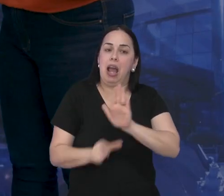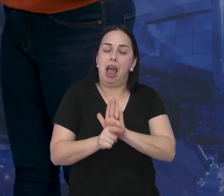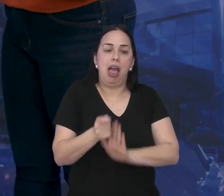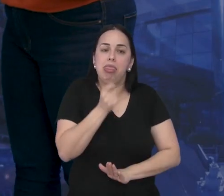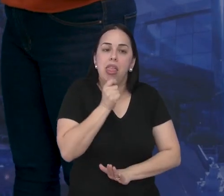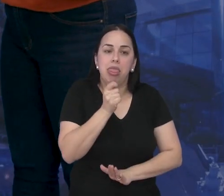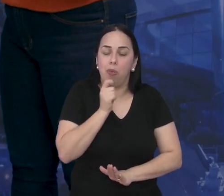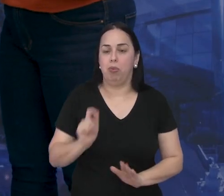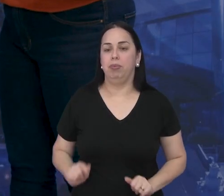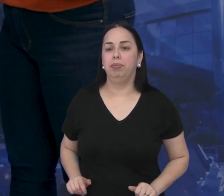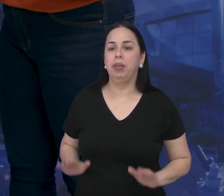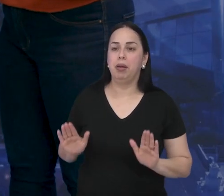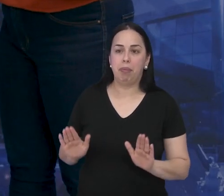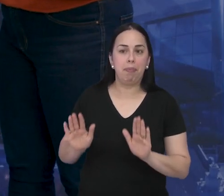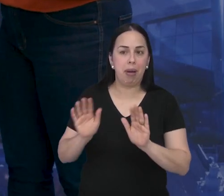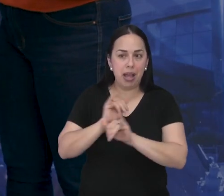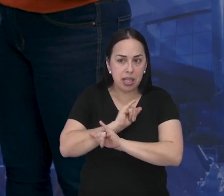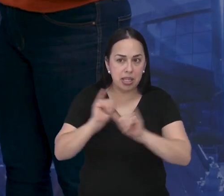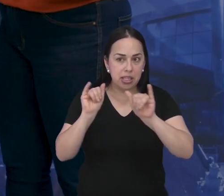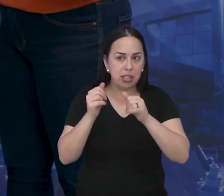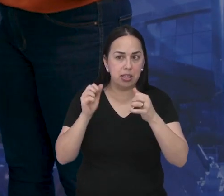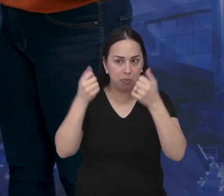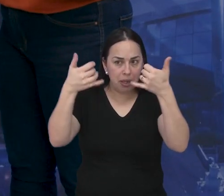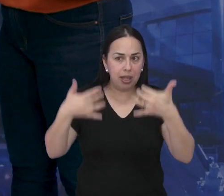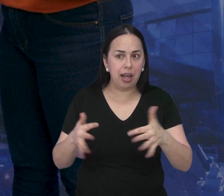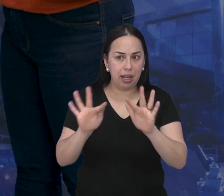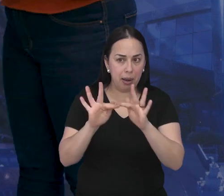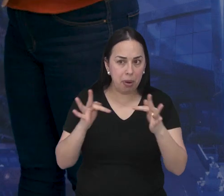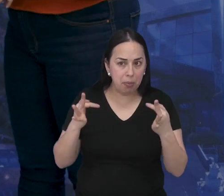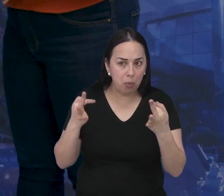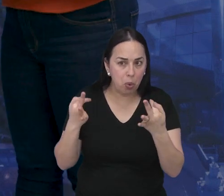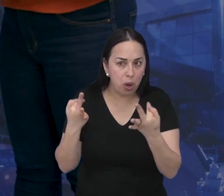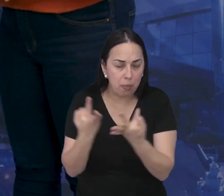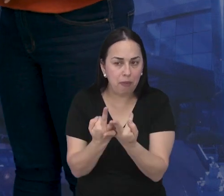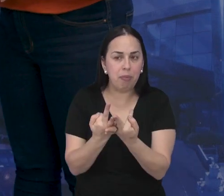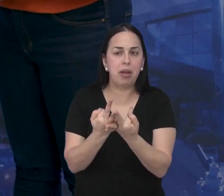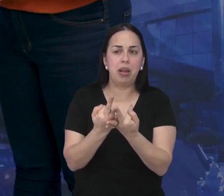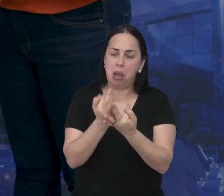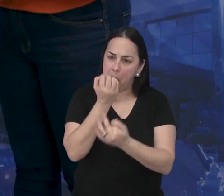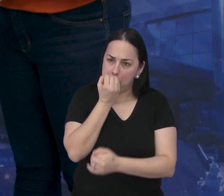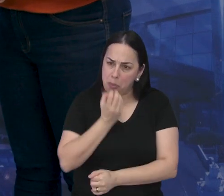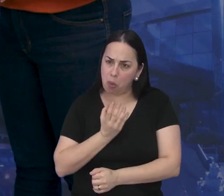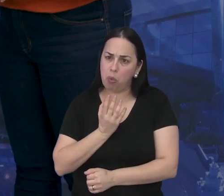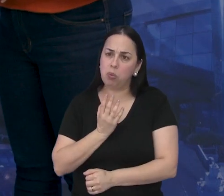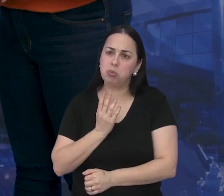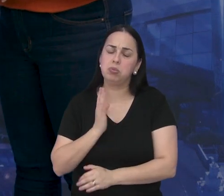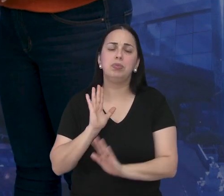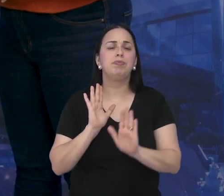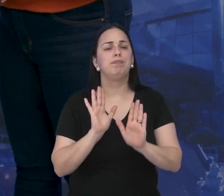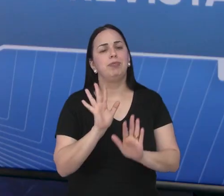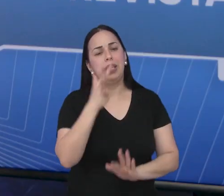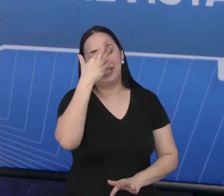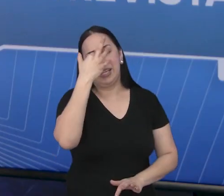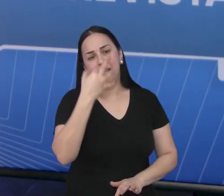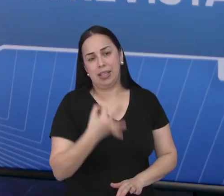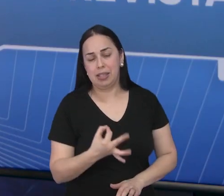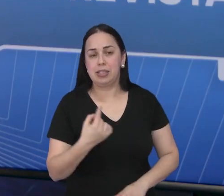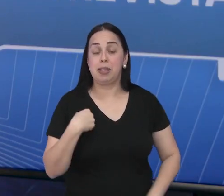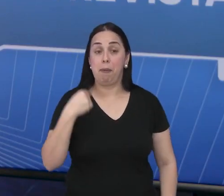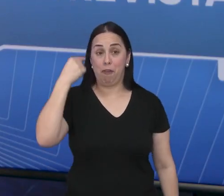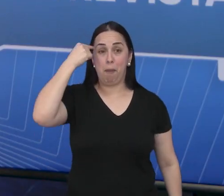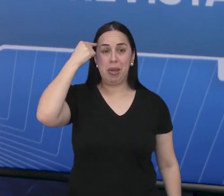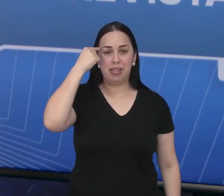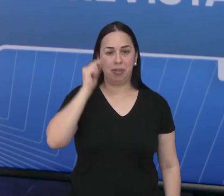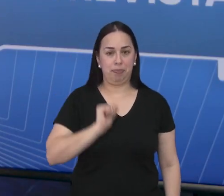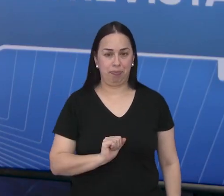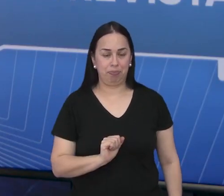é interessante para a família, de maneira geral, que essa licença seja ampliada? Com certeza, porque se a gente for